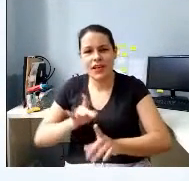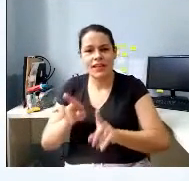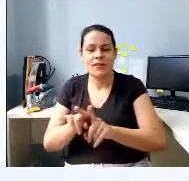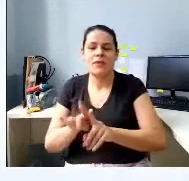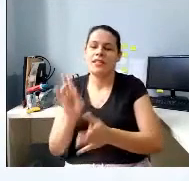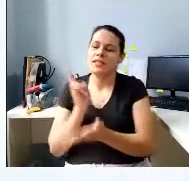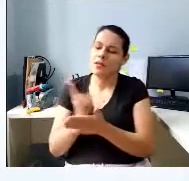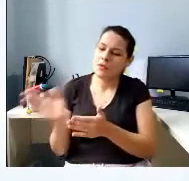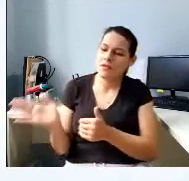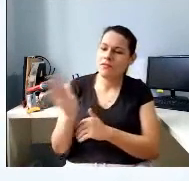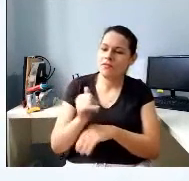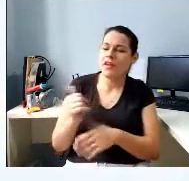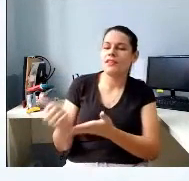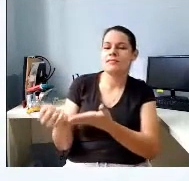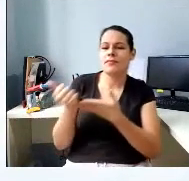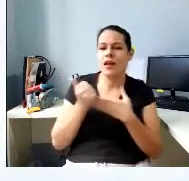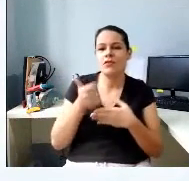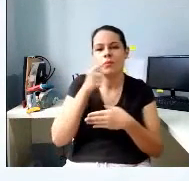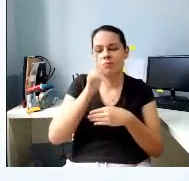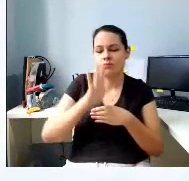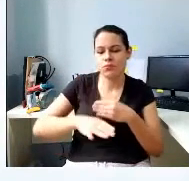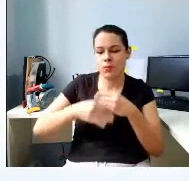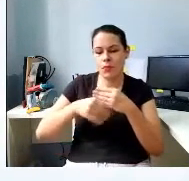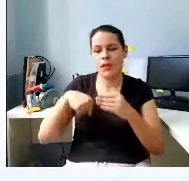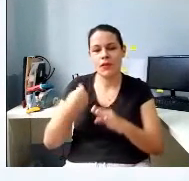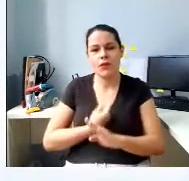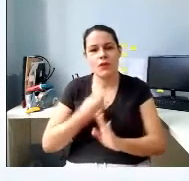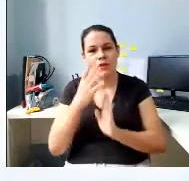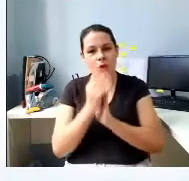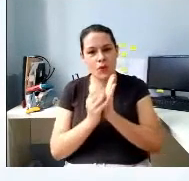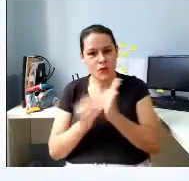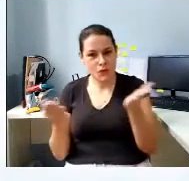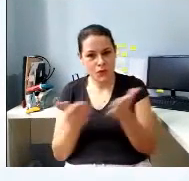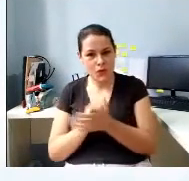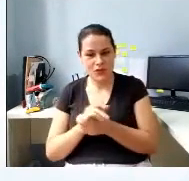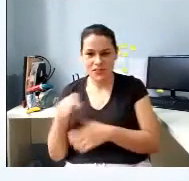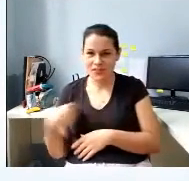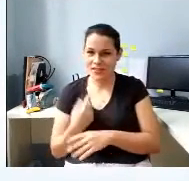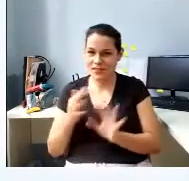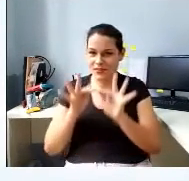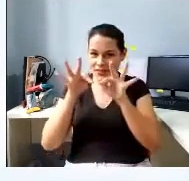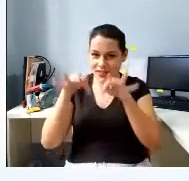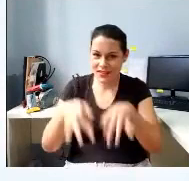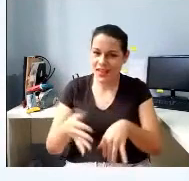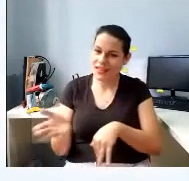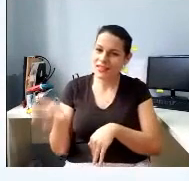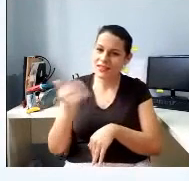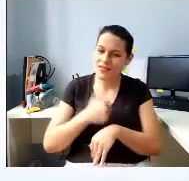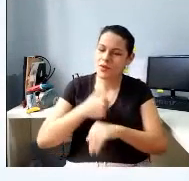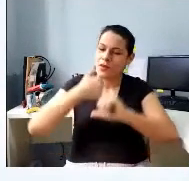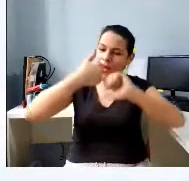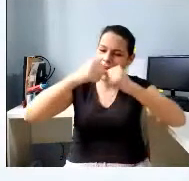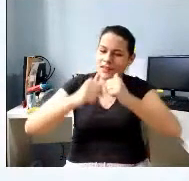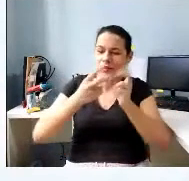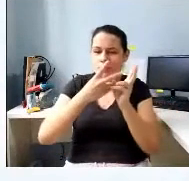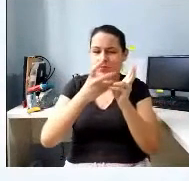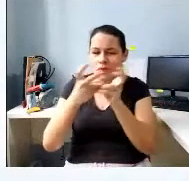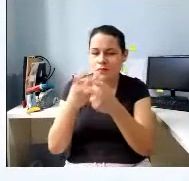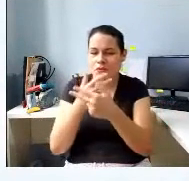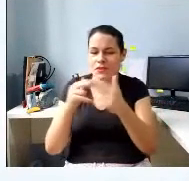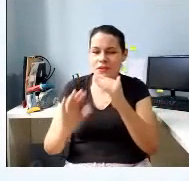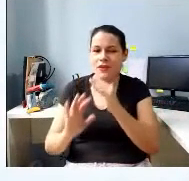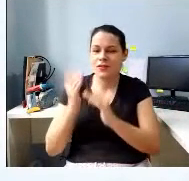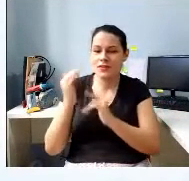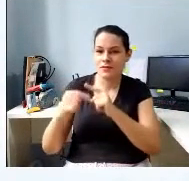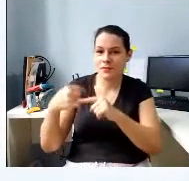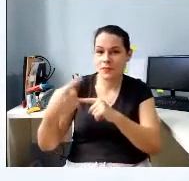a enriquecer esse nosso conteúdo de hoje. Ficamos por aqui e vamos analisando, vamos vendo como é que... Primeiro que no final